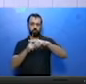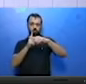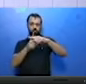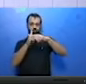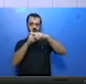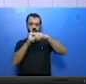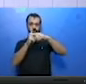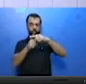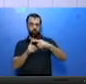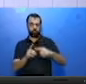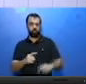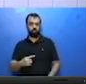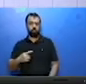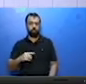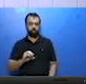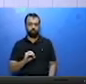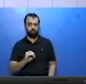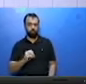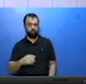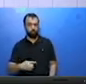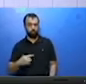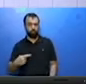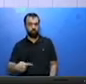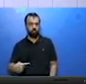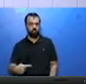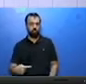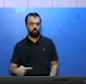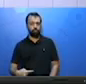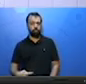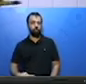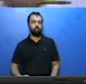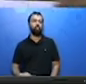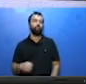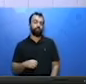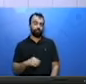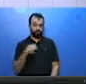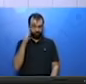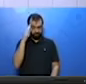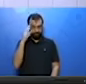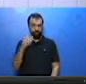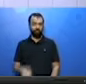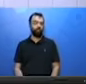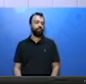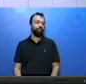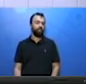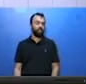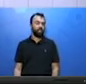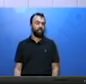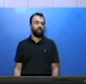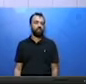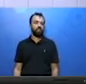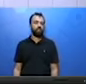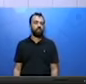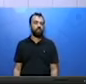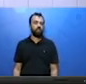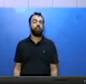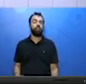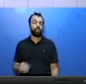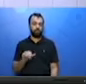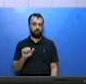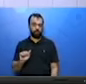positivos e abaixo de zero são os números negativos, certo? Vamos começar aqui pelo ponto